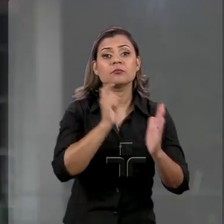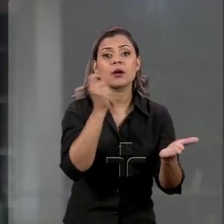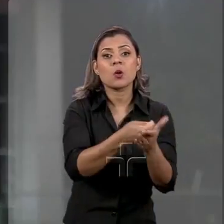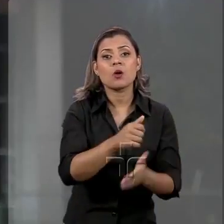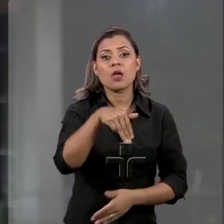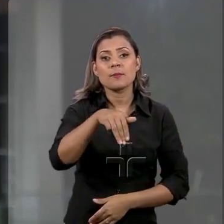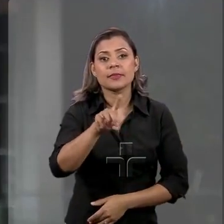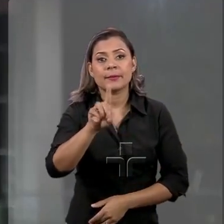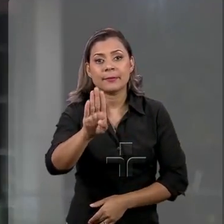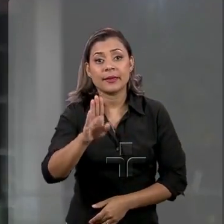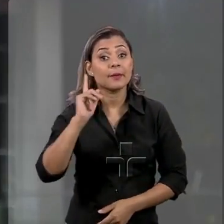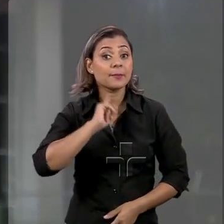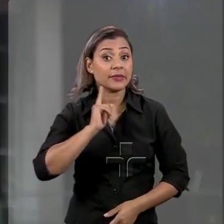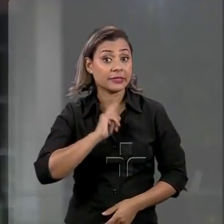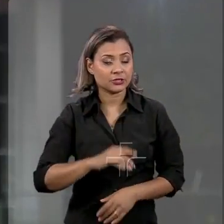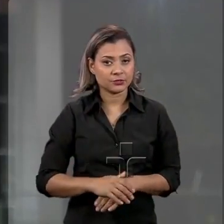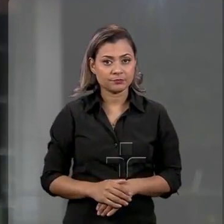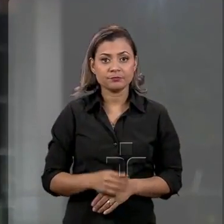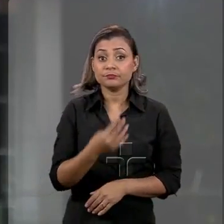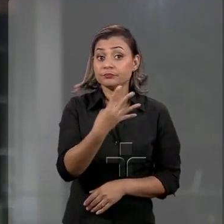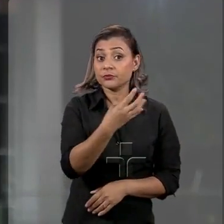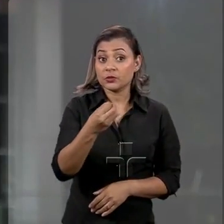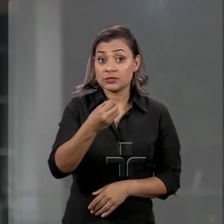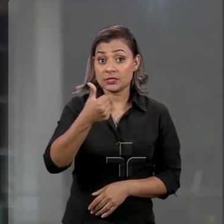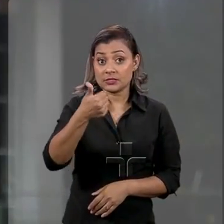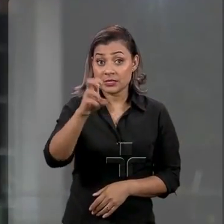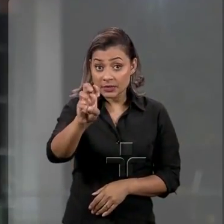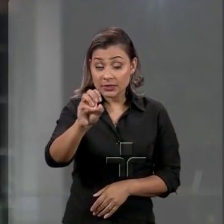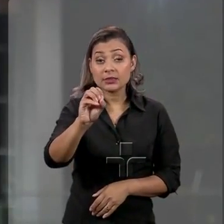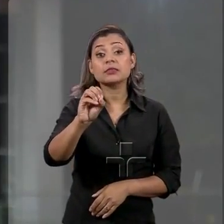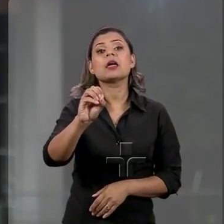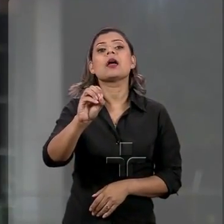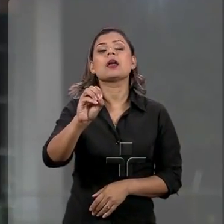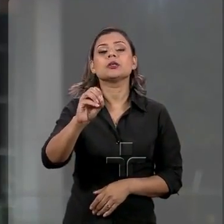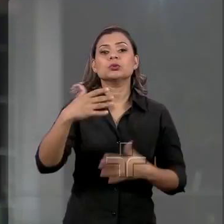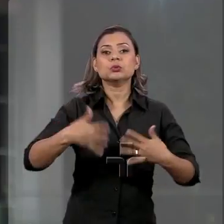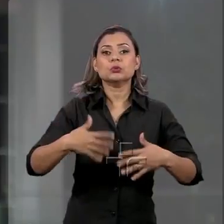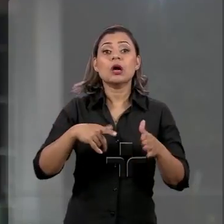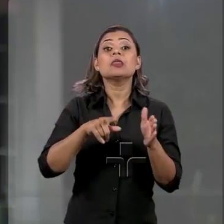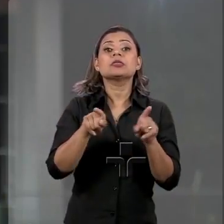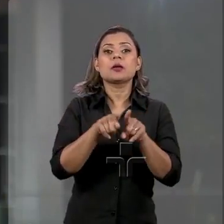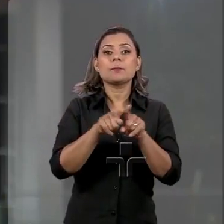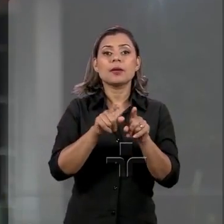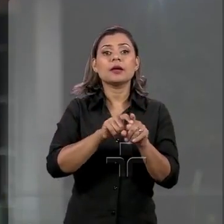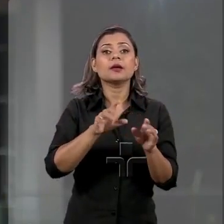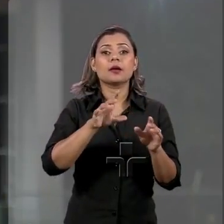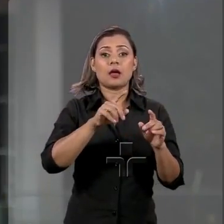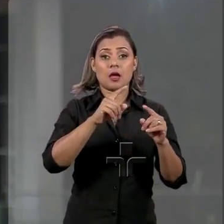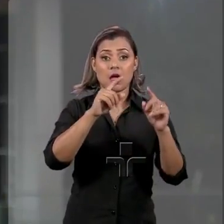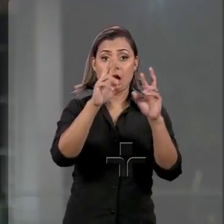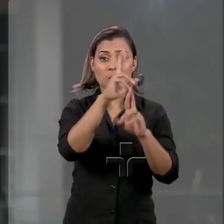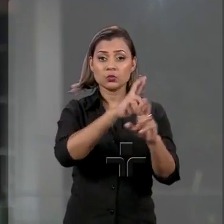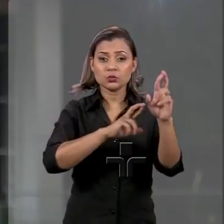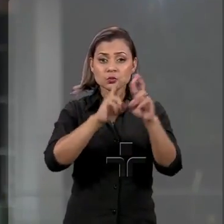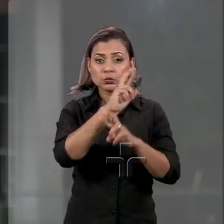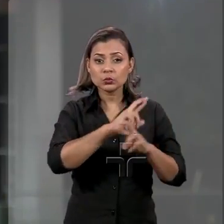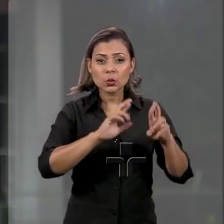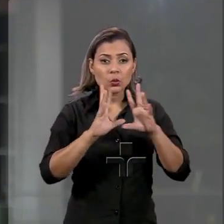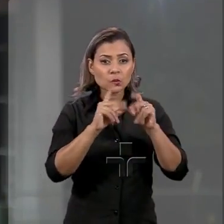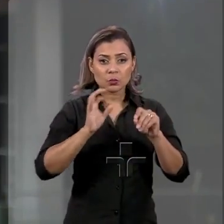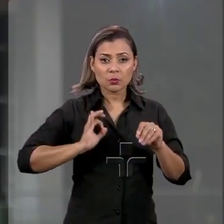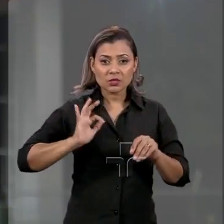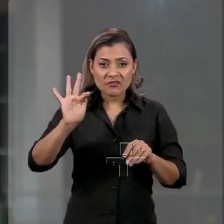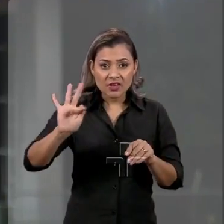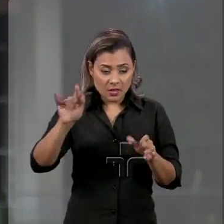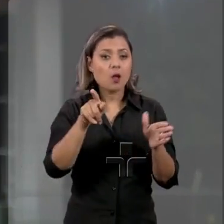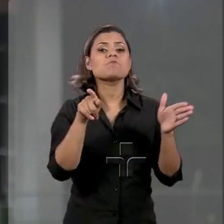mineiro. 410 agentes da Polícia Federal, auditores fiscais e analistas da Receita Federal